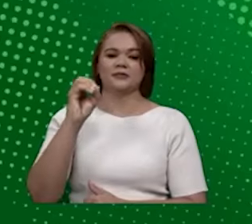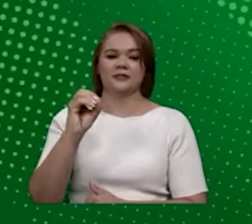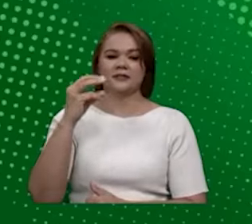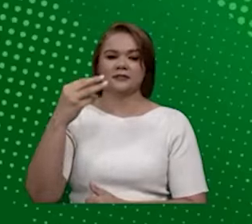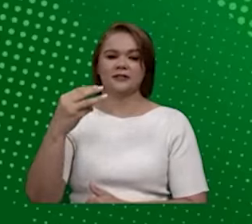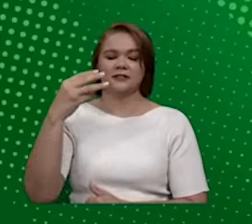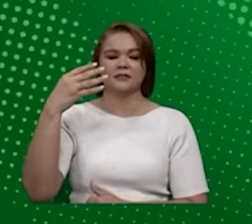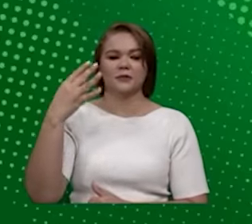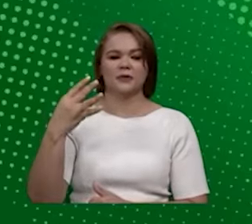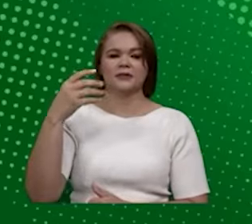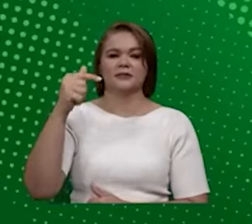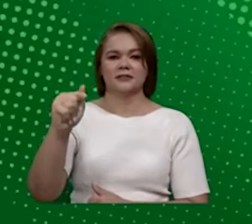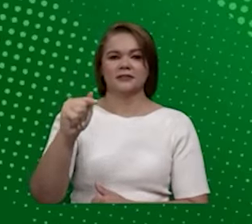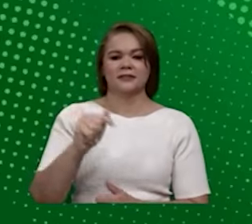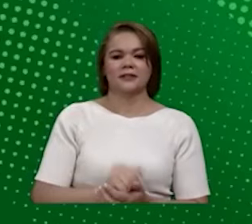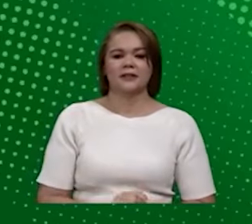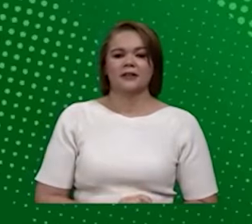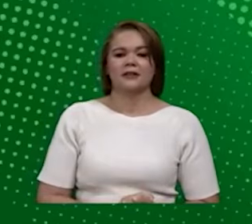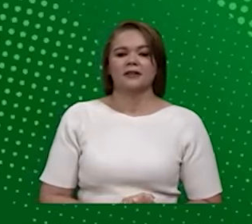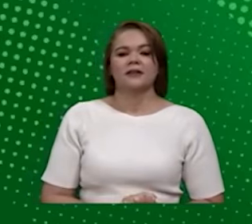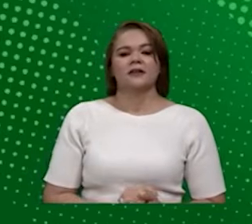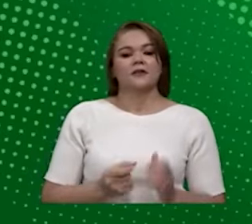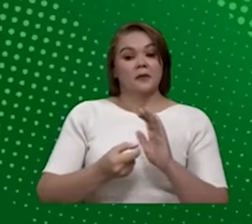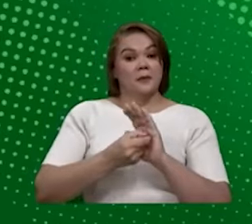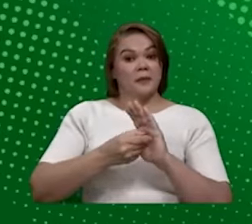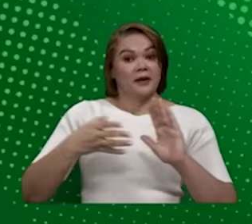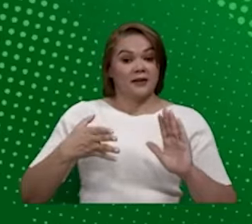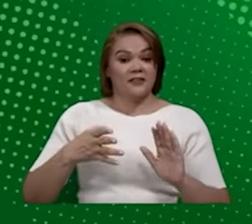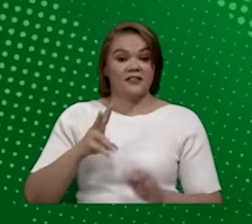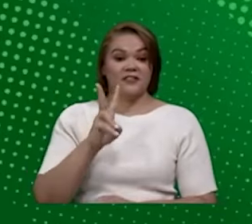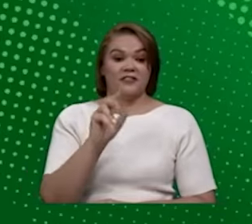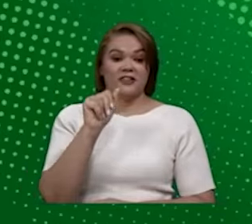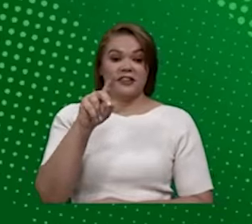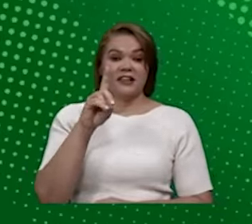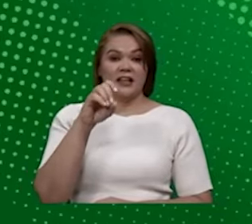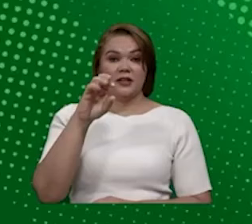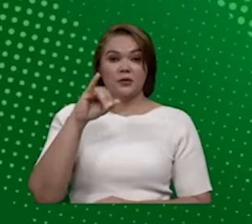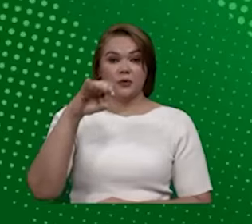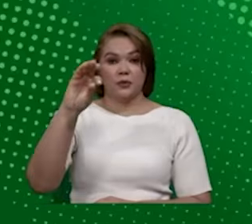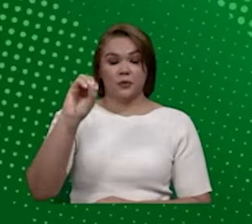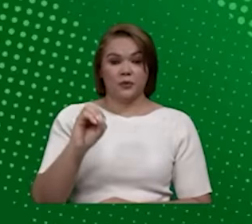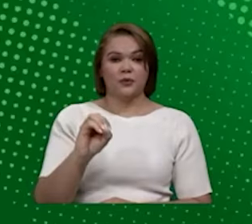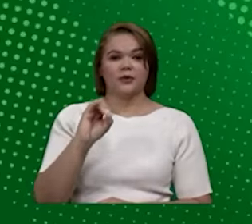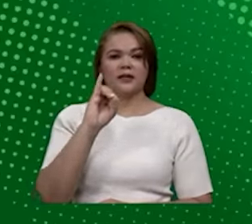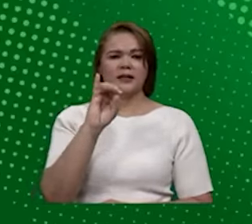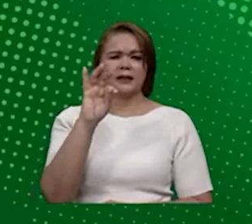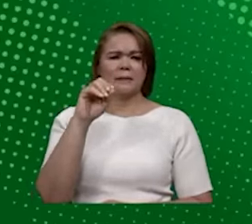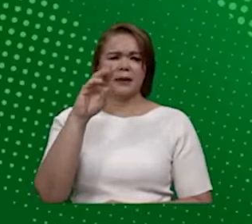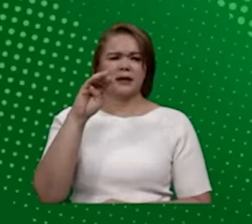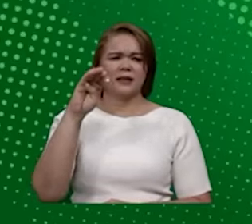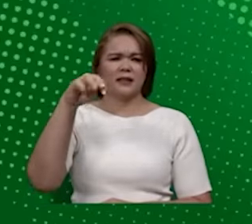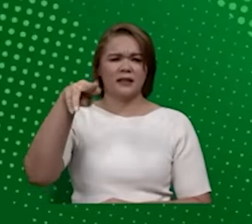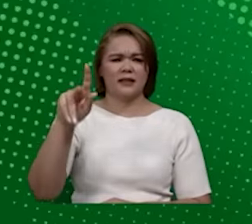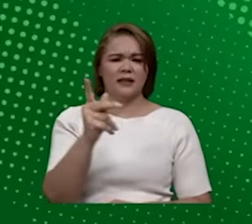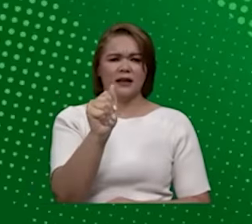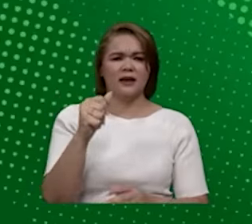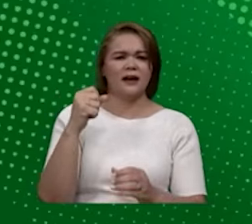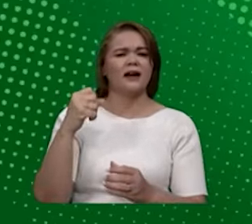0720347. Foi pelo aplicativo que o Vandeilton em Itabaianinha adquiriu e está